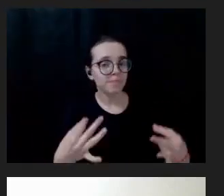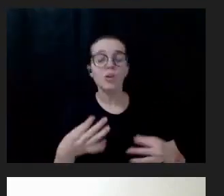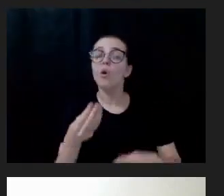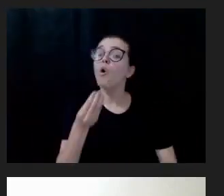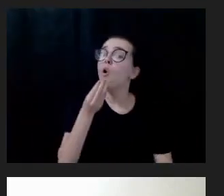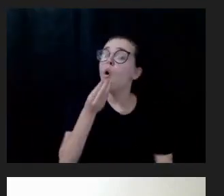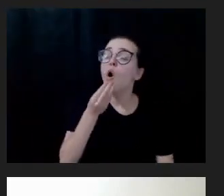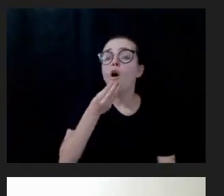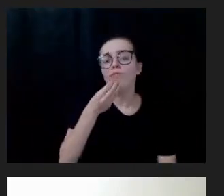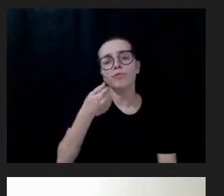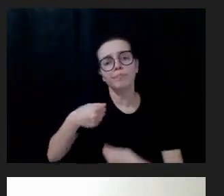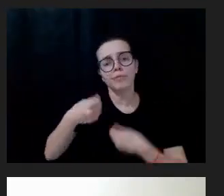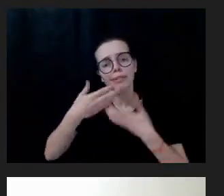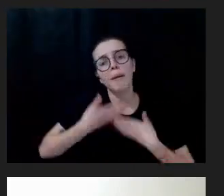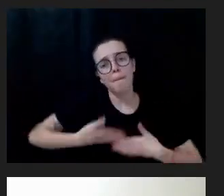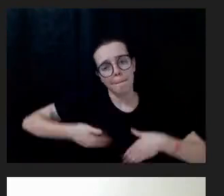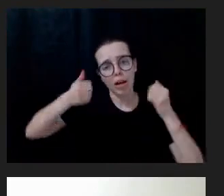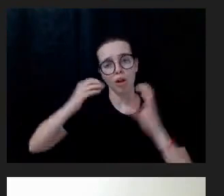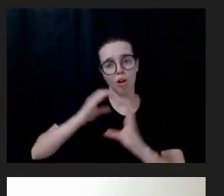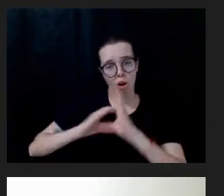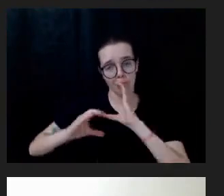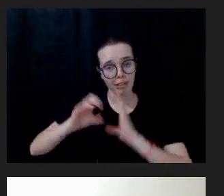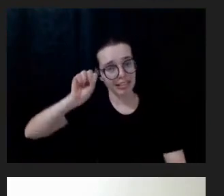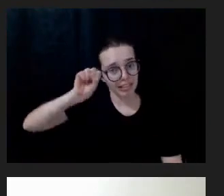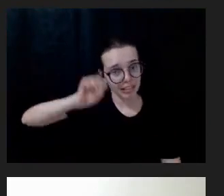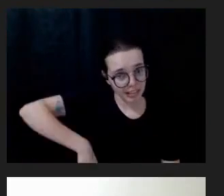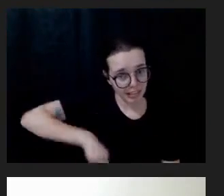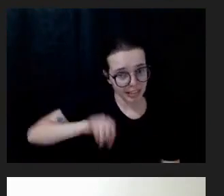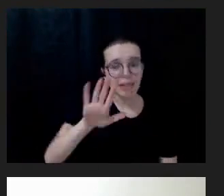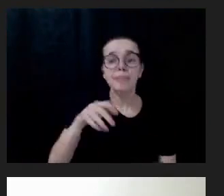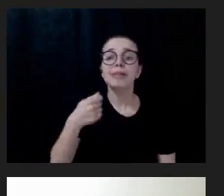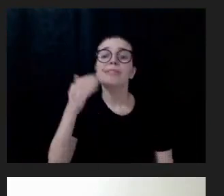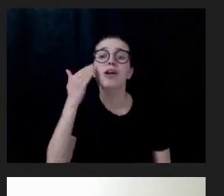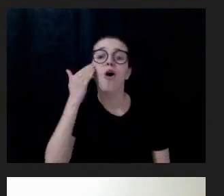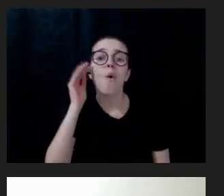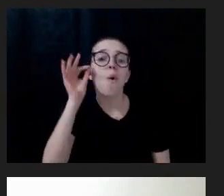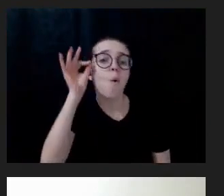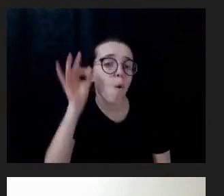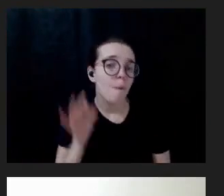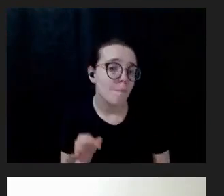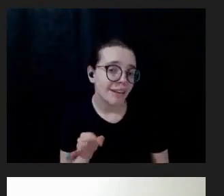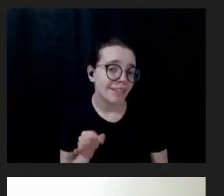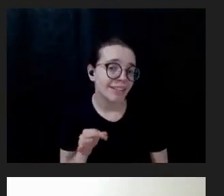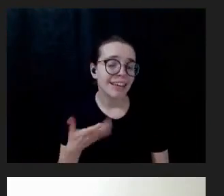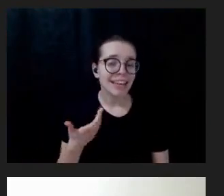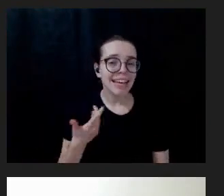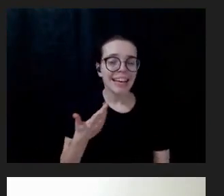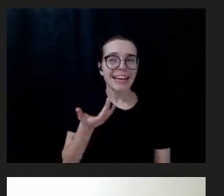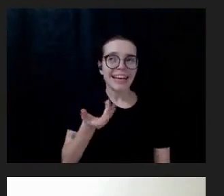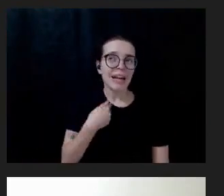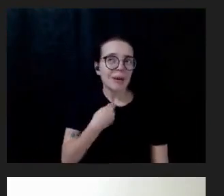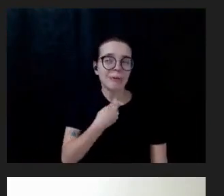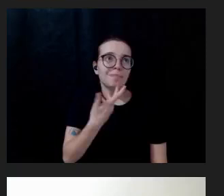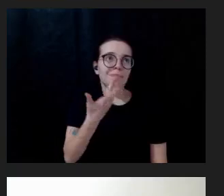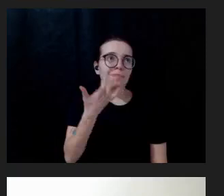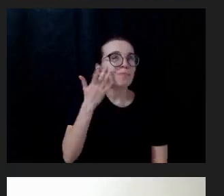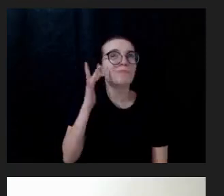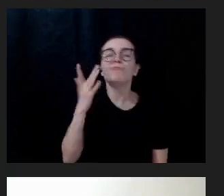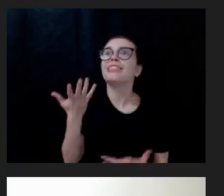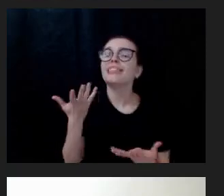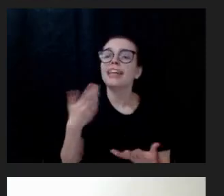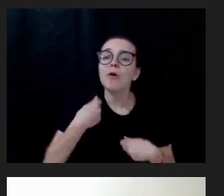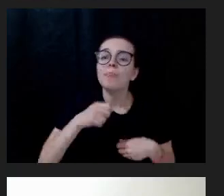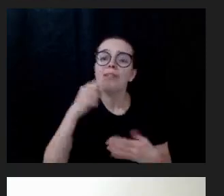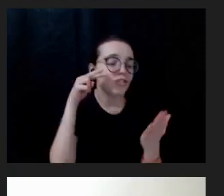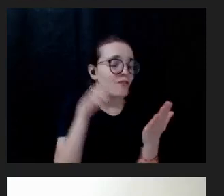comunicação, mas tem que entender como que é feito. Eu não consigo, sem ver o aplicativo, sem